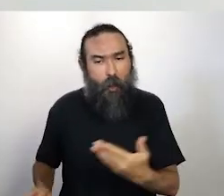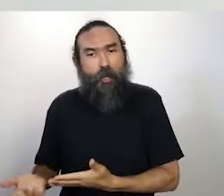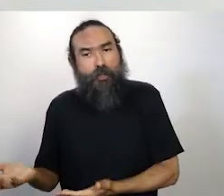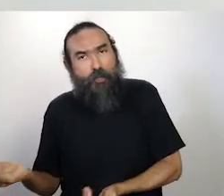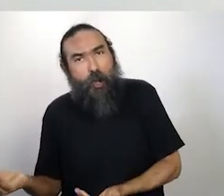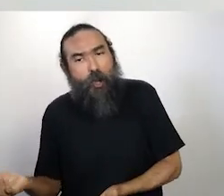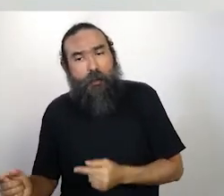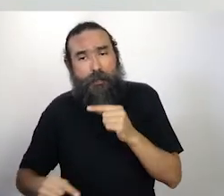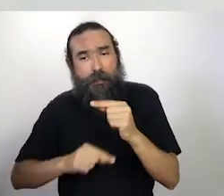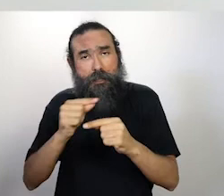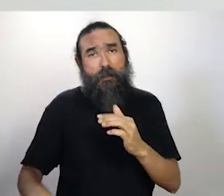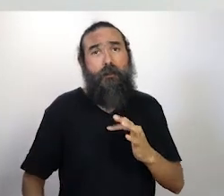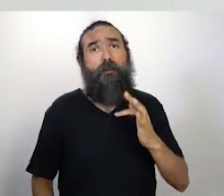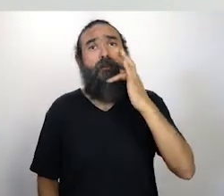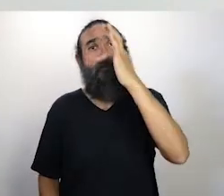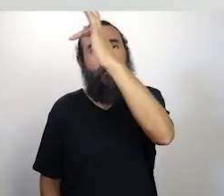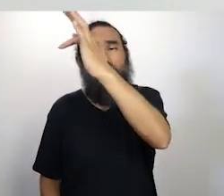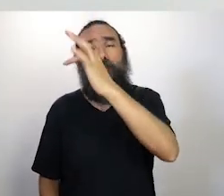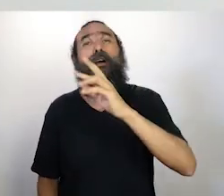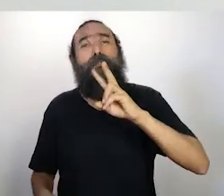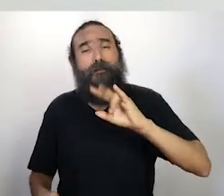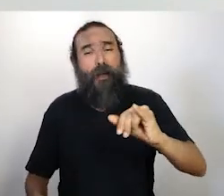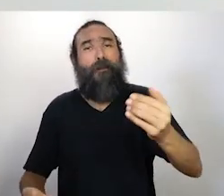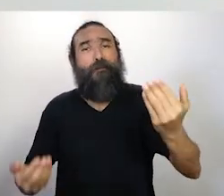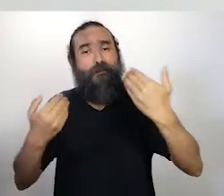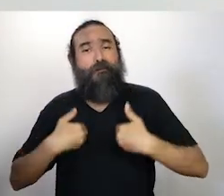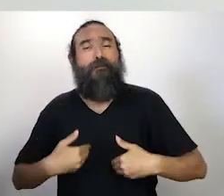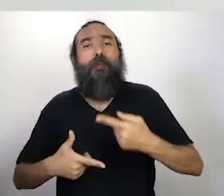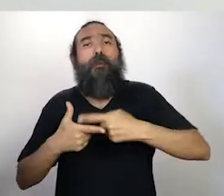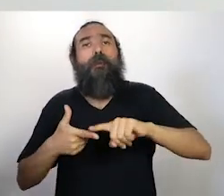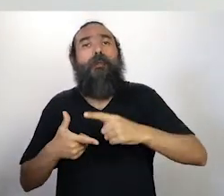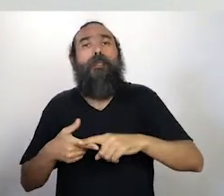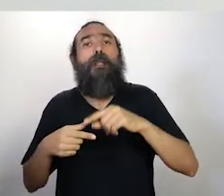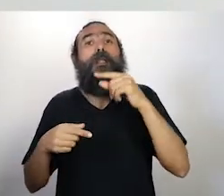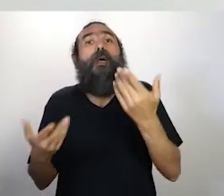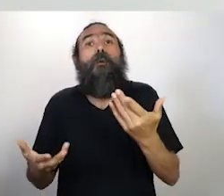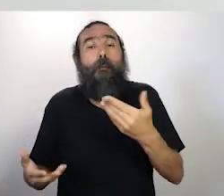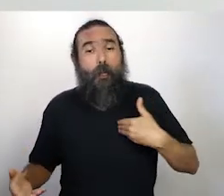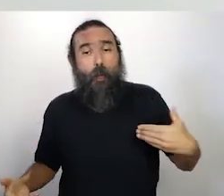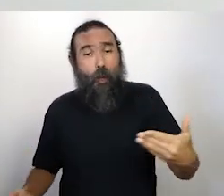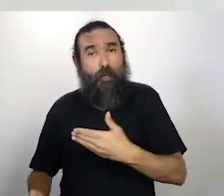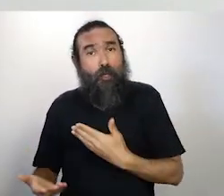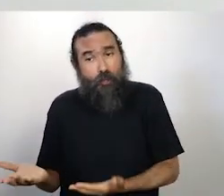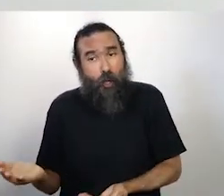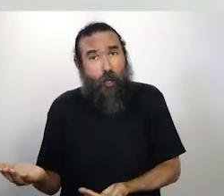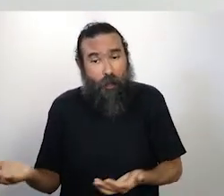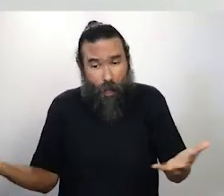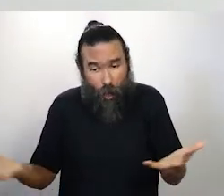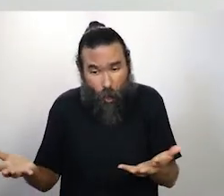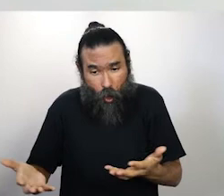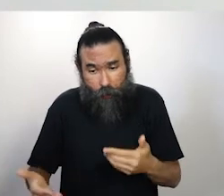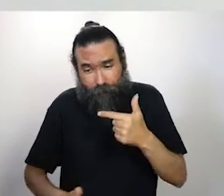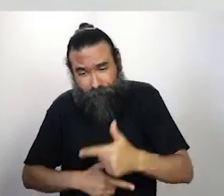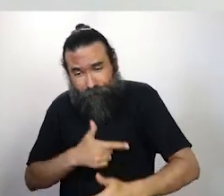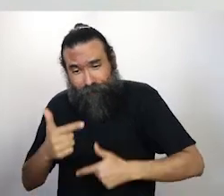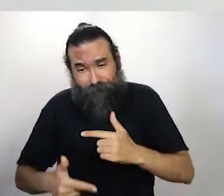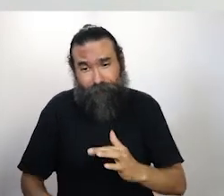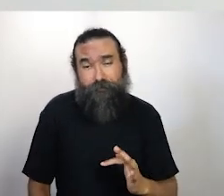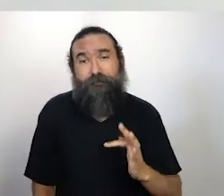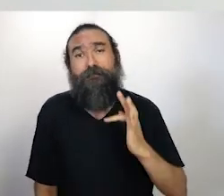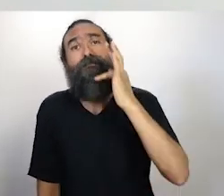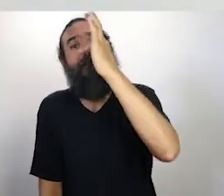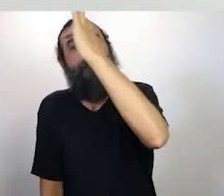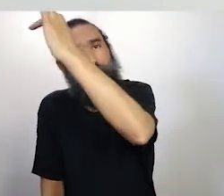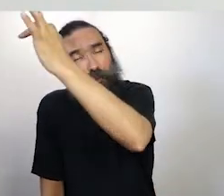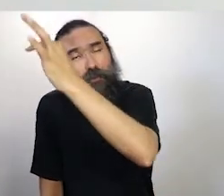futuramente vão nos atingir diretamente. Então, tudo que o jovem vem plantando hoje, ele vai colher no futuro.